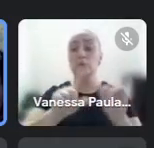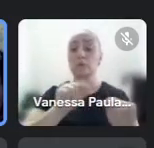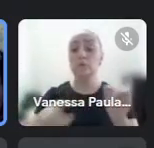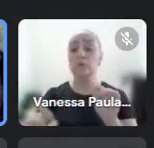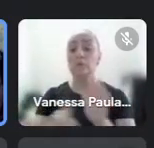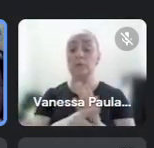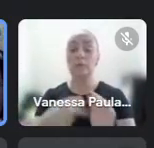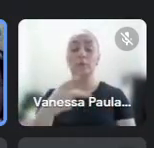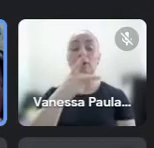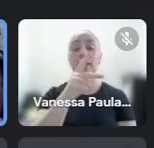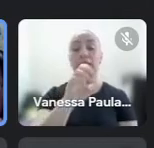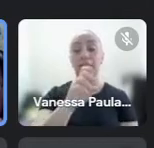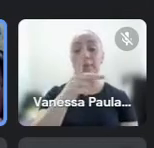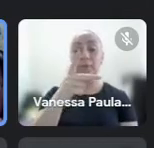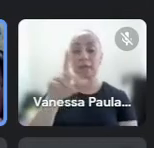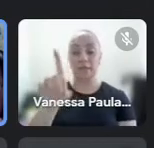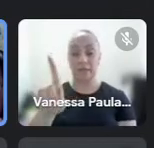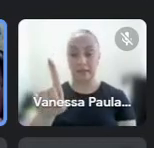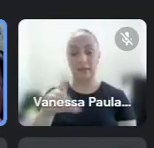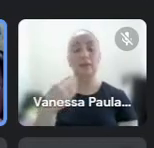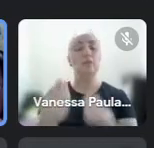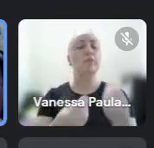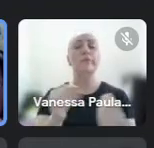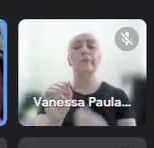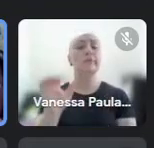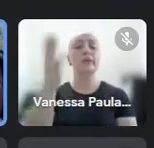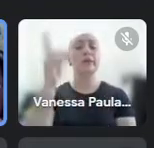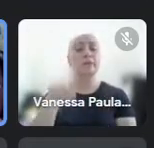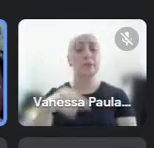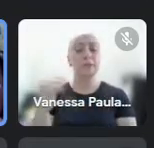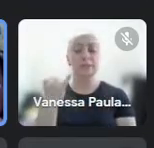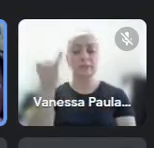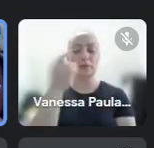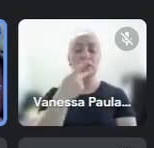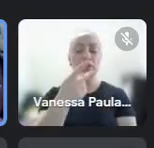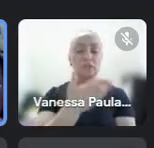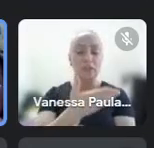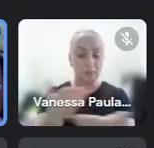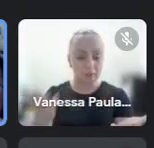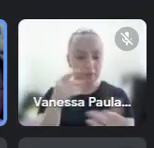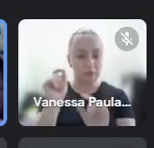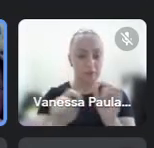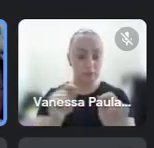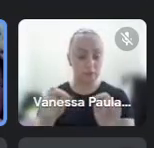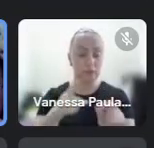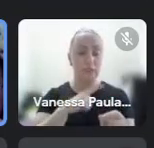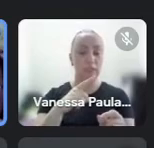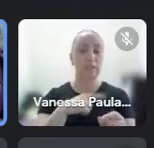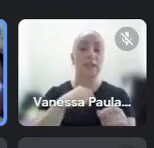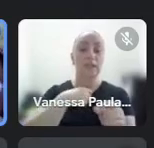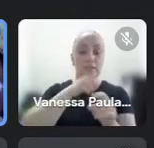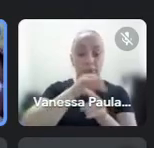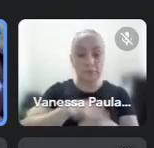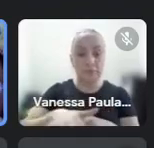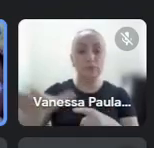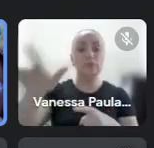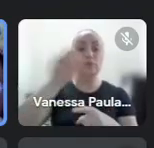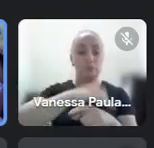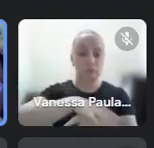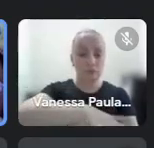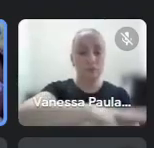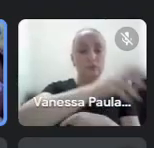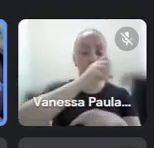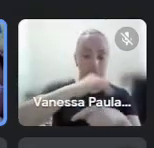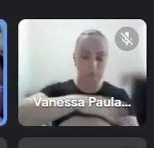pós-vertedouro. O que acontece que é importante falar para vocês aqui? Que a barragem ela tem um vertedouro, quando o volume